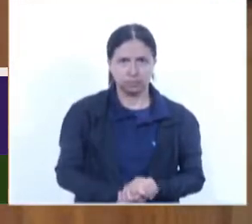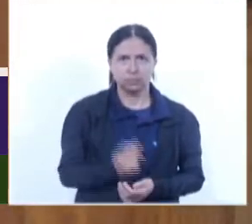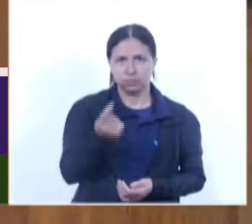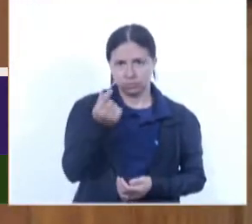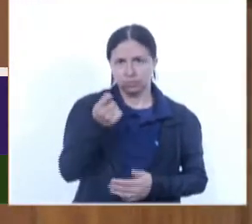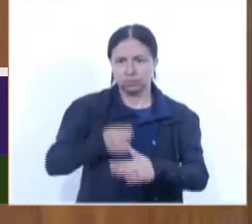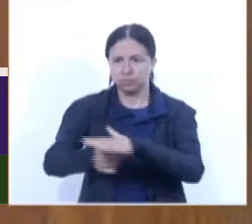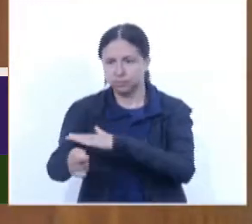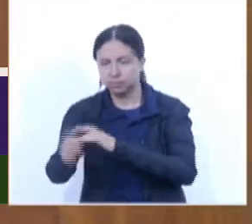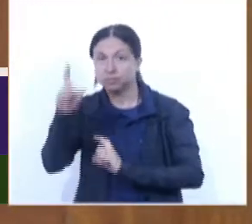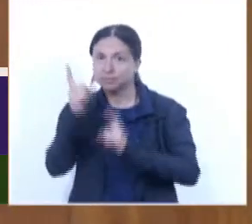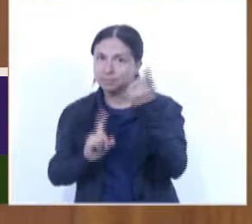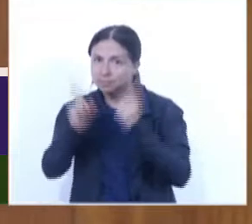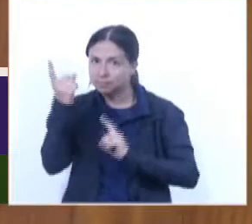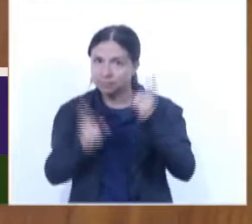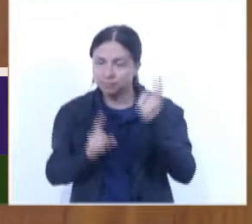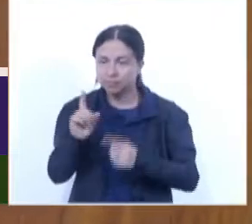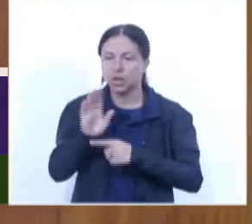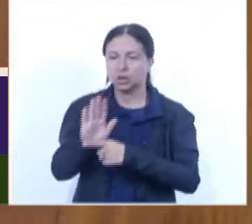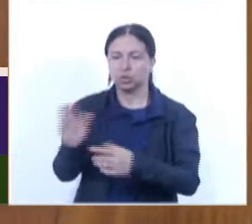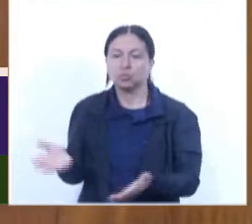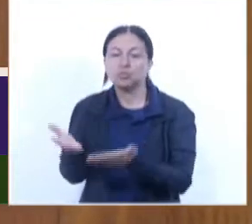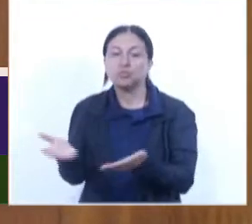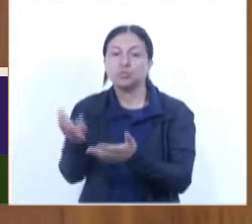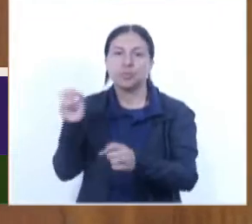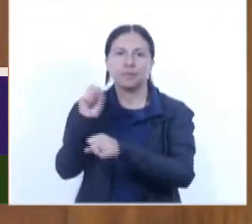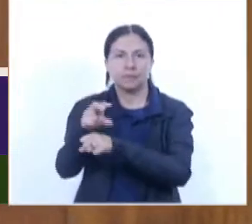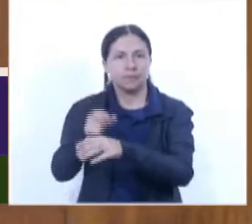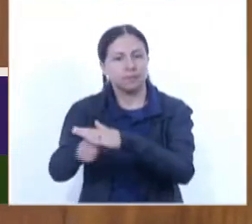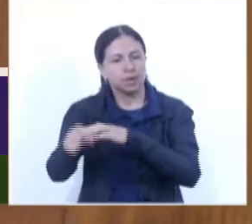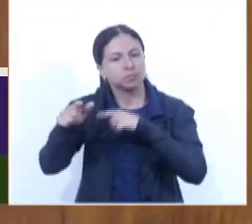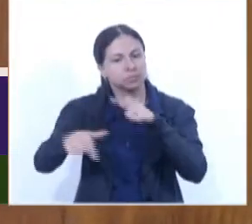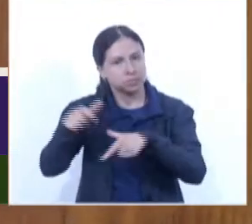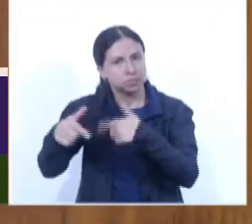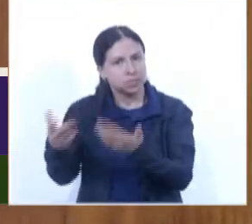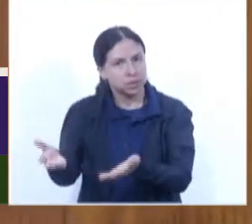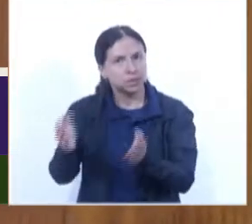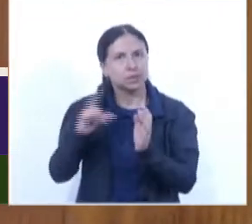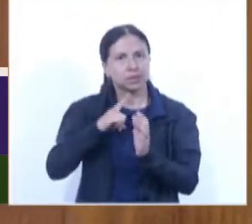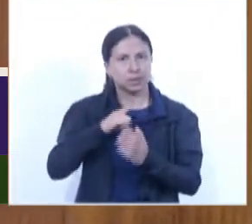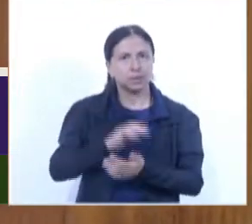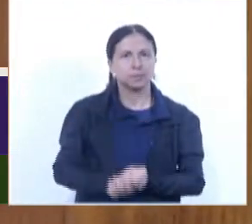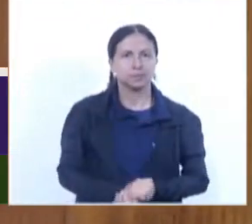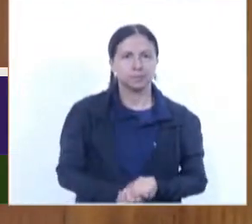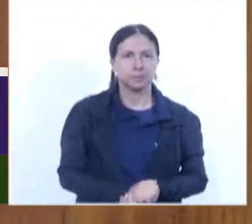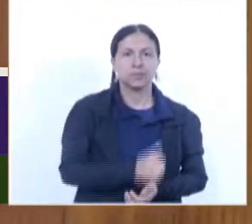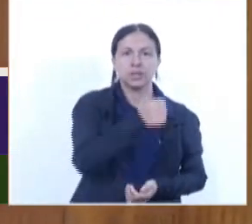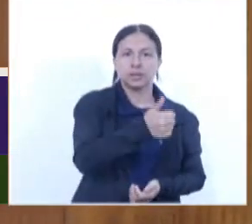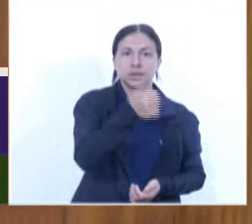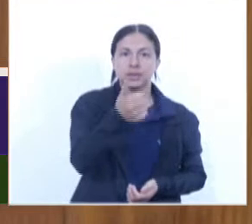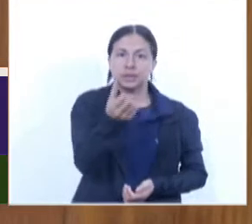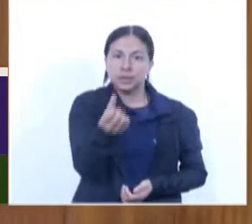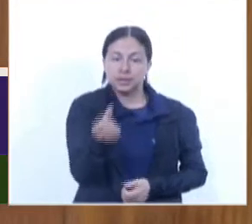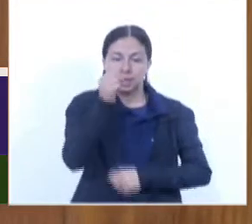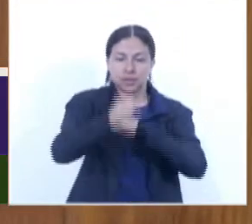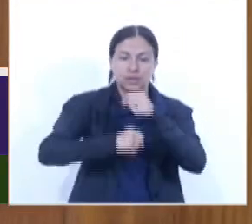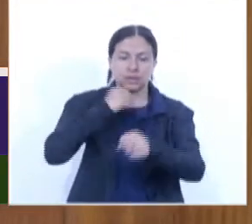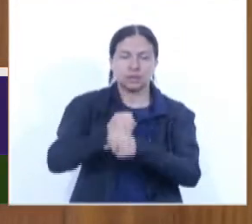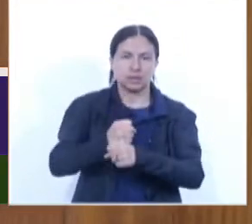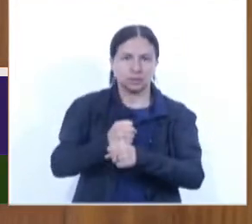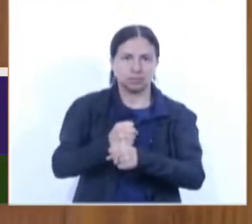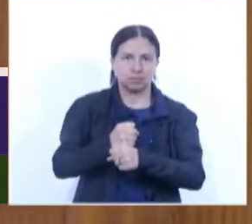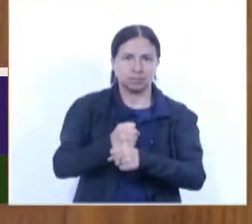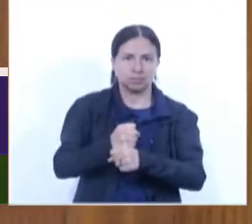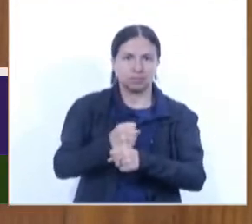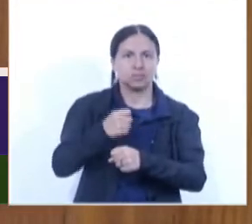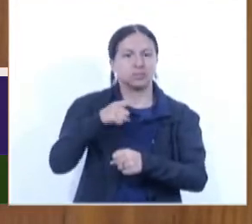ele dá mais empregos e são 116 anos de histórias de carnaval